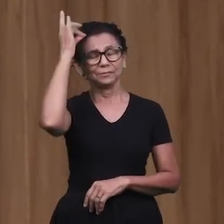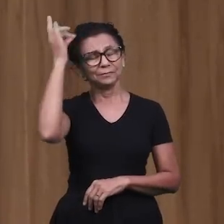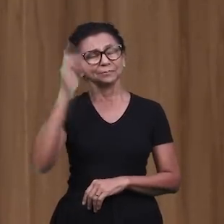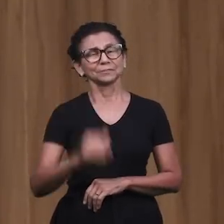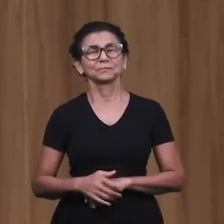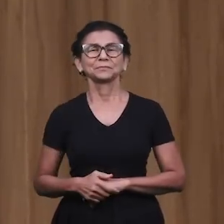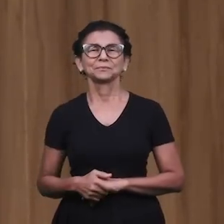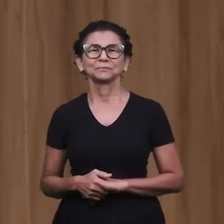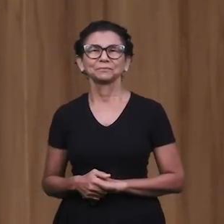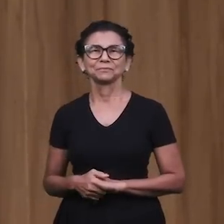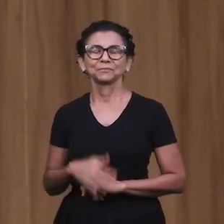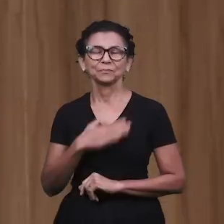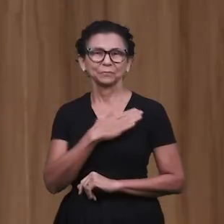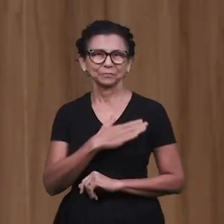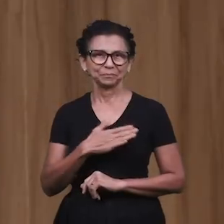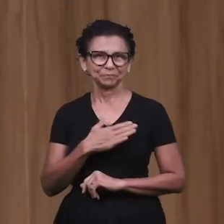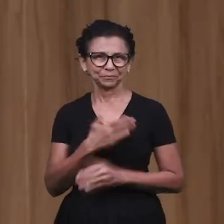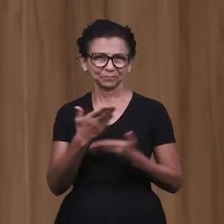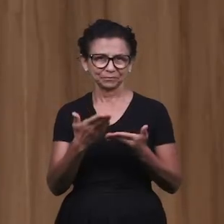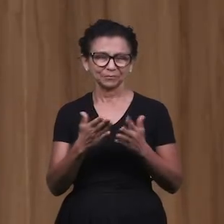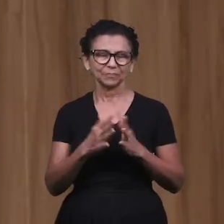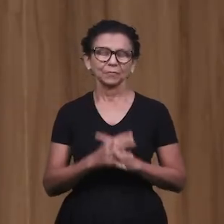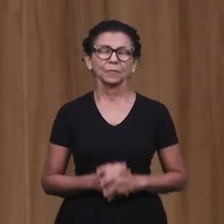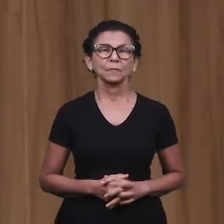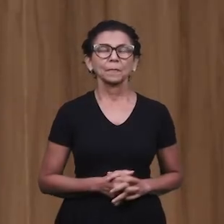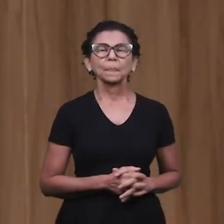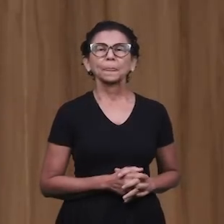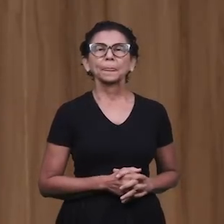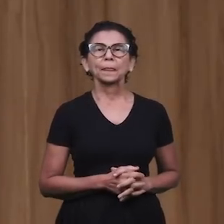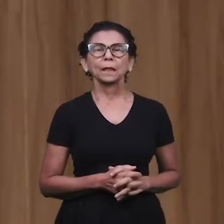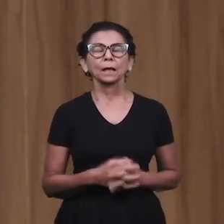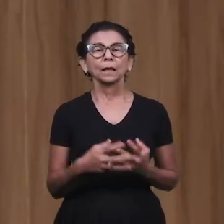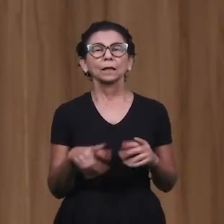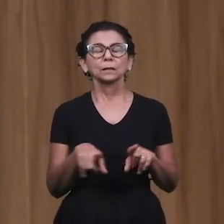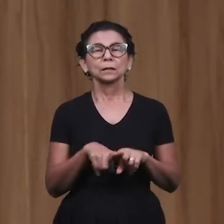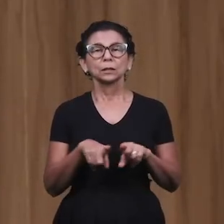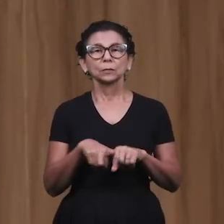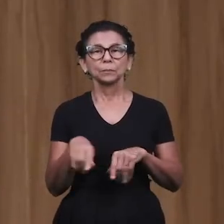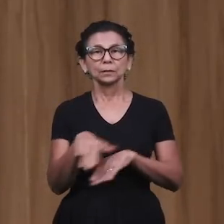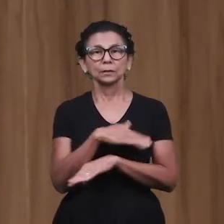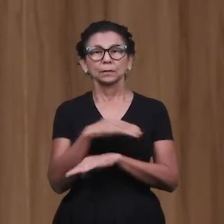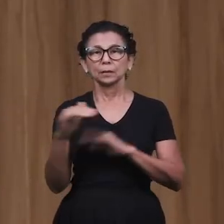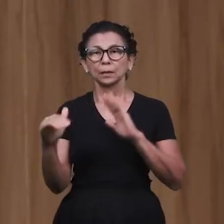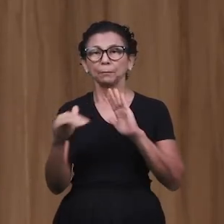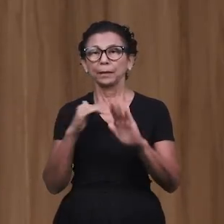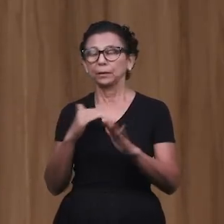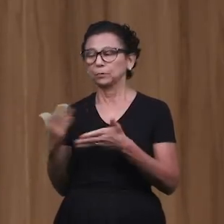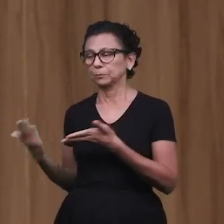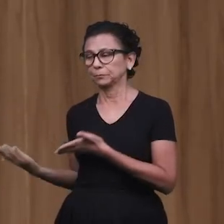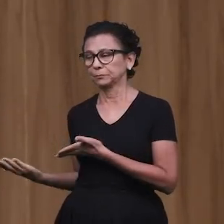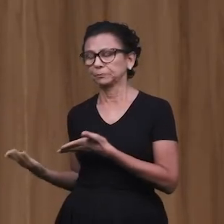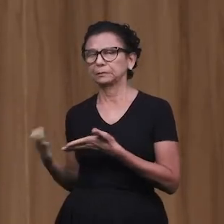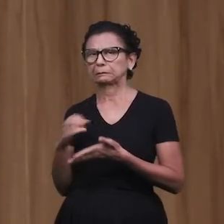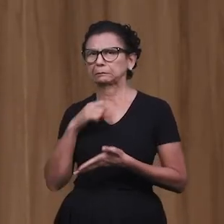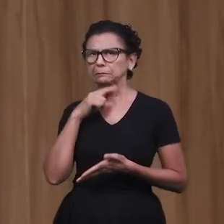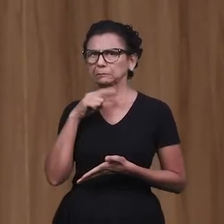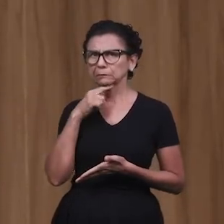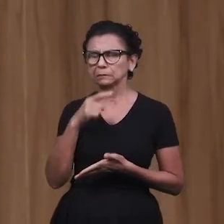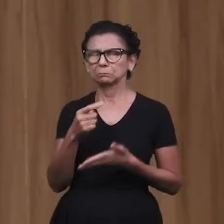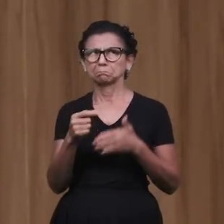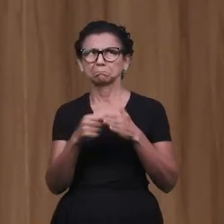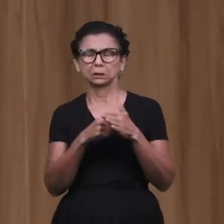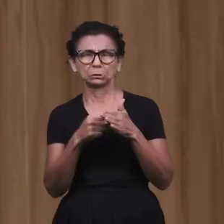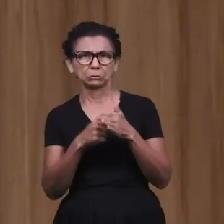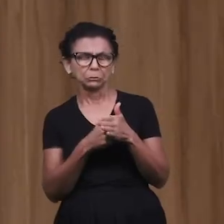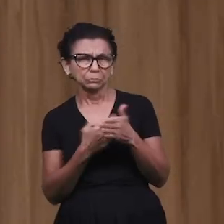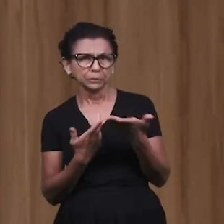sua audiência. E gostaríamos de deixar para você que está nos assistindo o nosso endereço de e-mail para o envio de dúvidas, perguntas